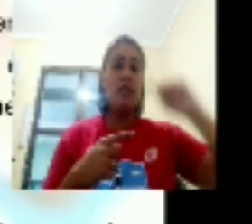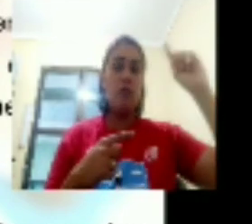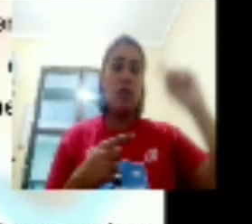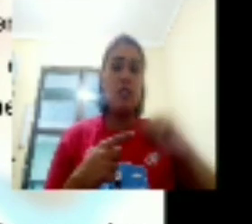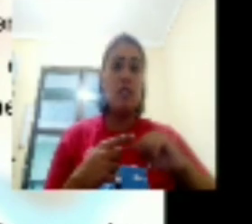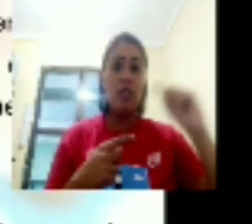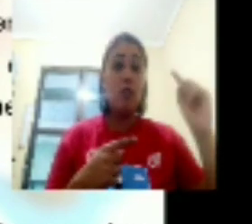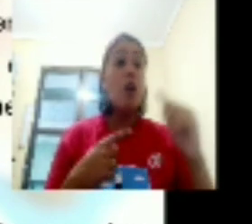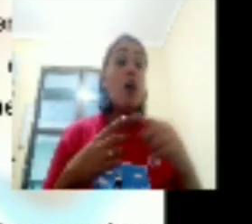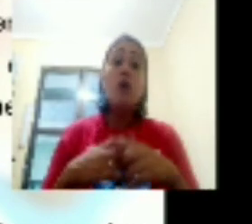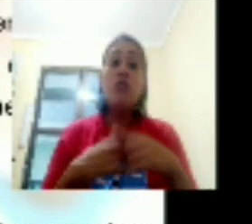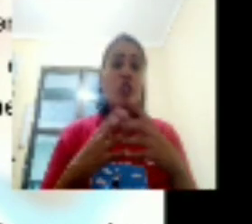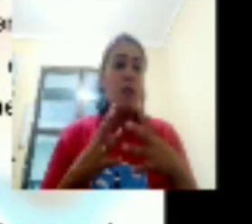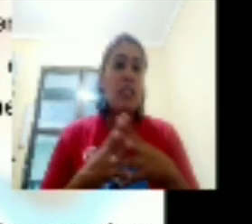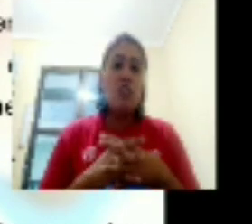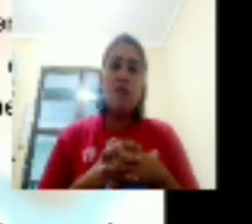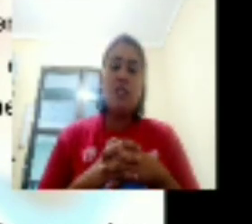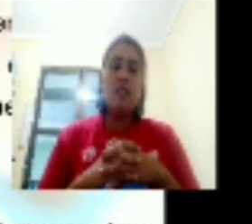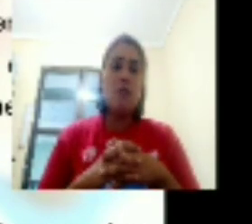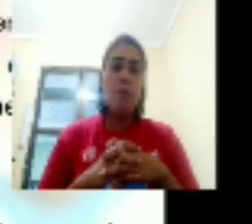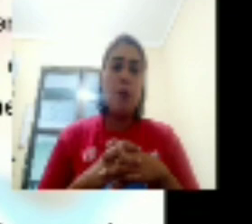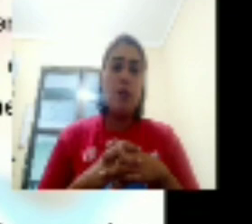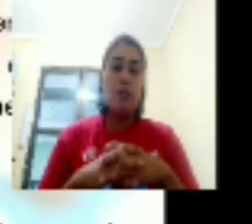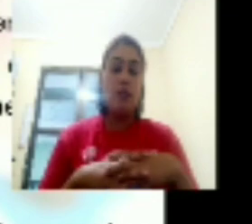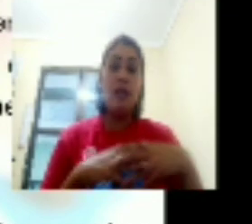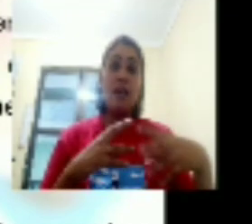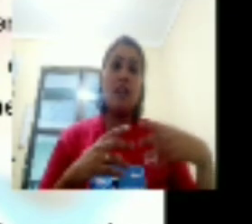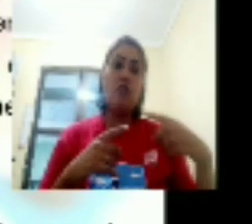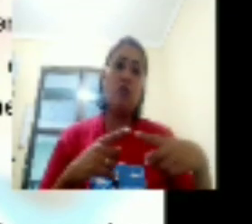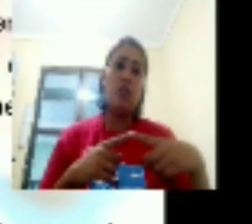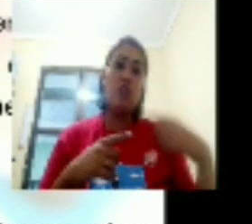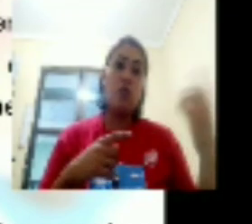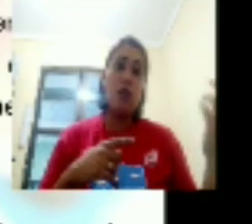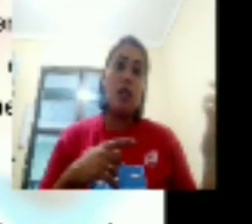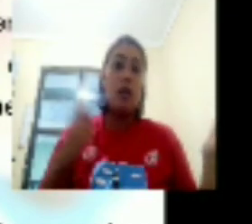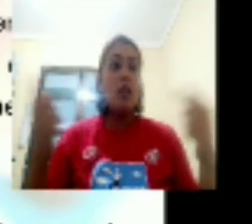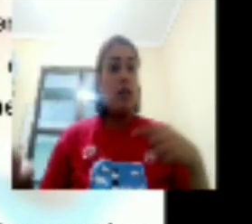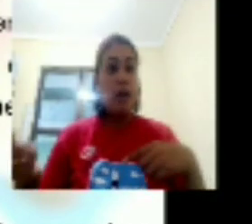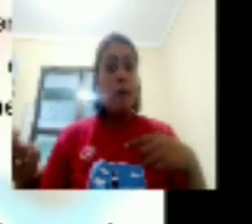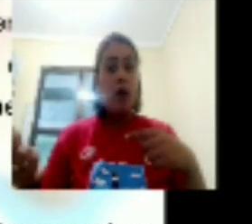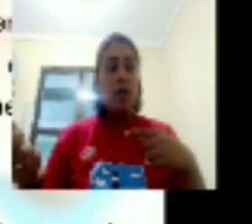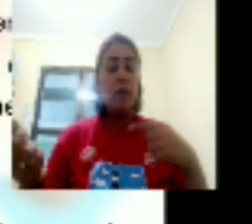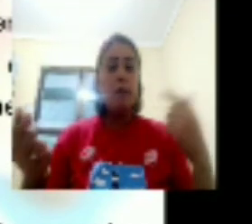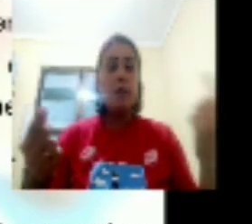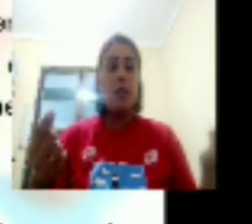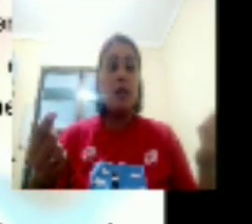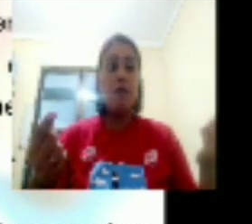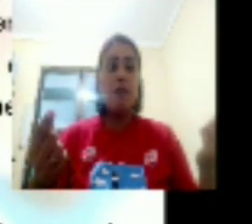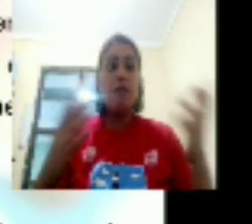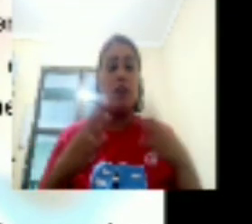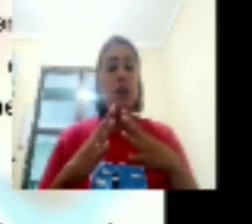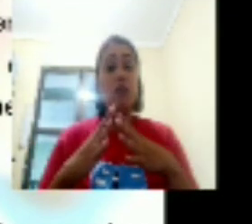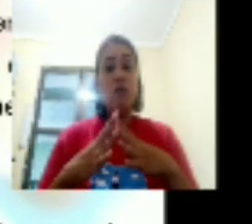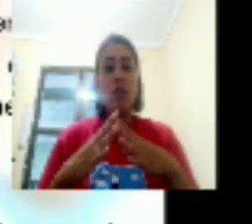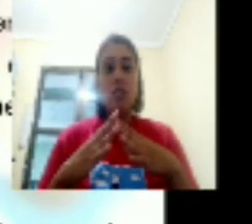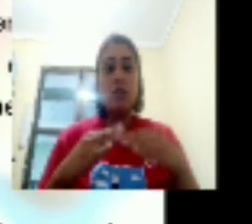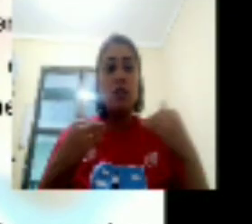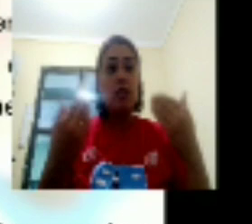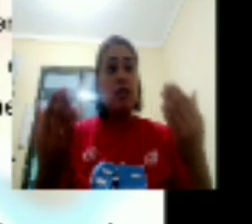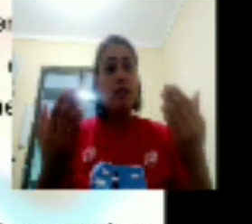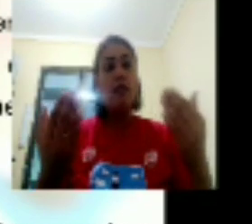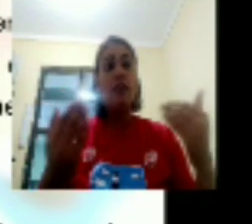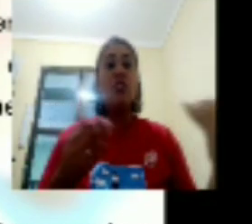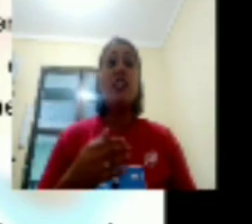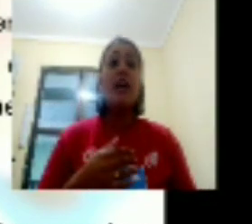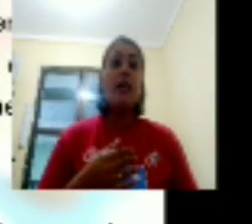crescendo, os hospitais não vão ter suporte, e aí eles vão ter que escolher quem morre e quem vive, e eu tenho certeza